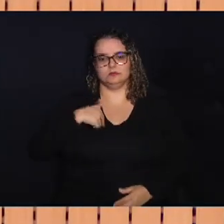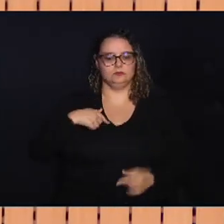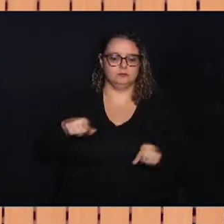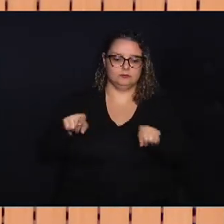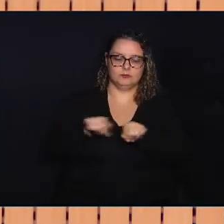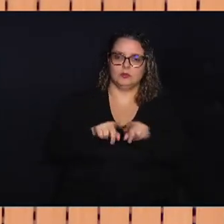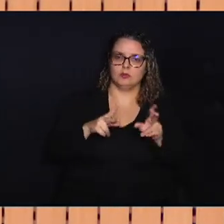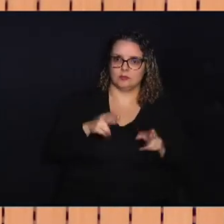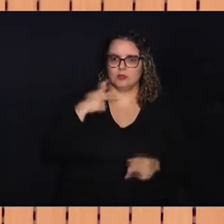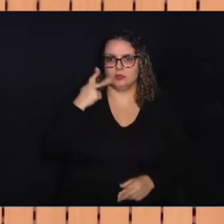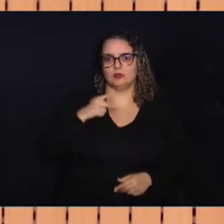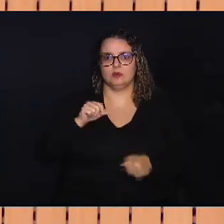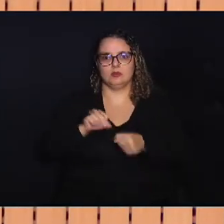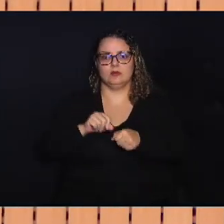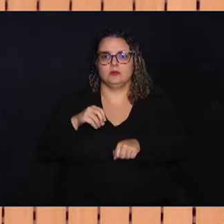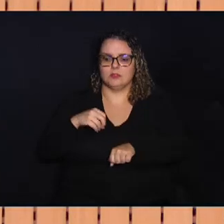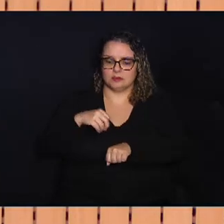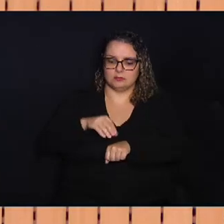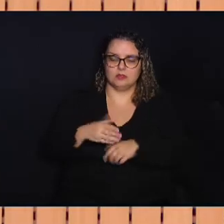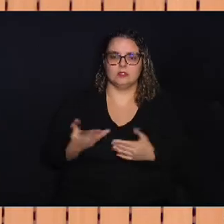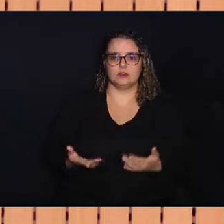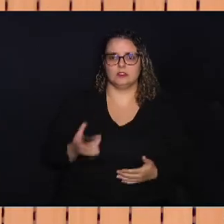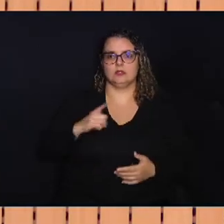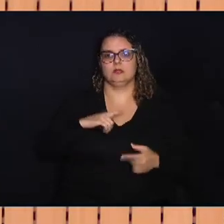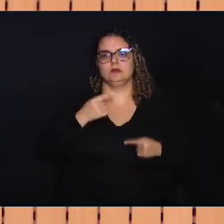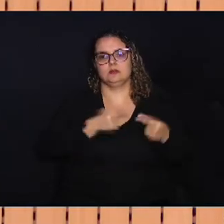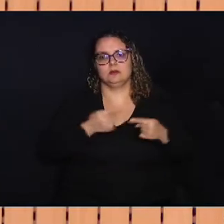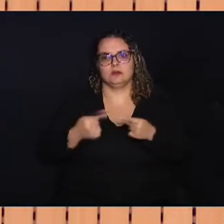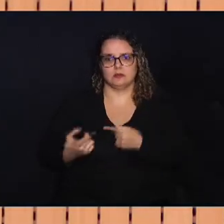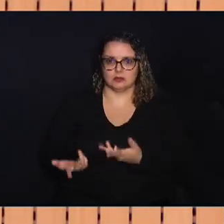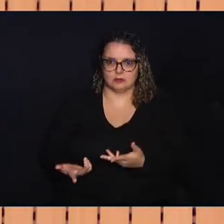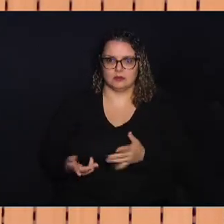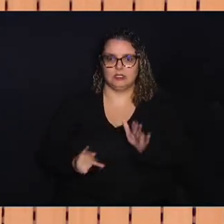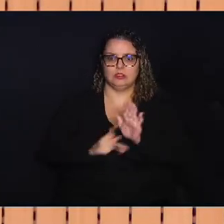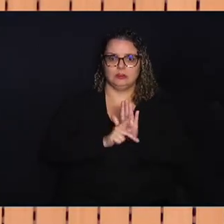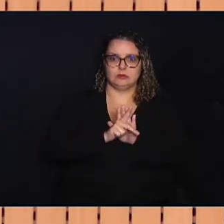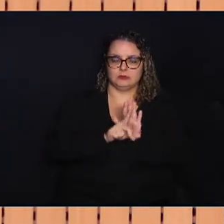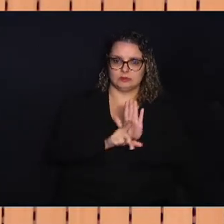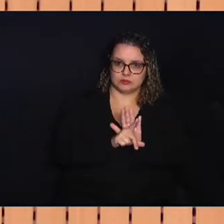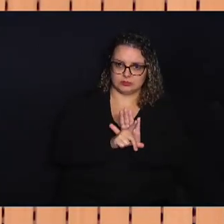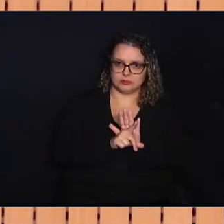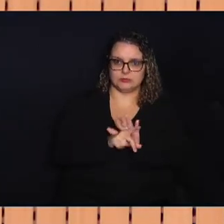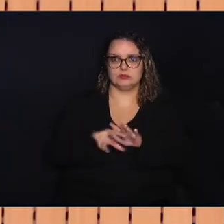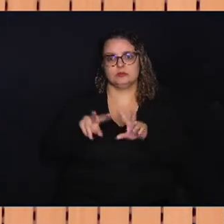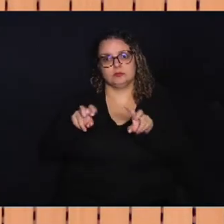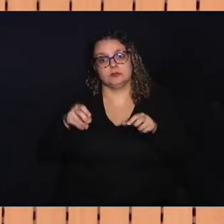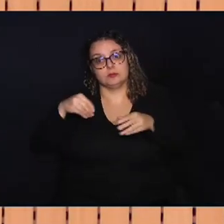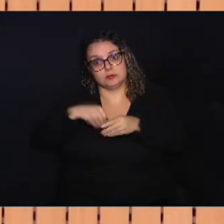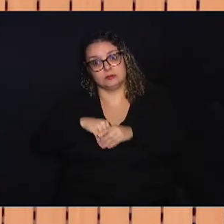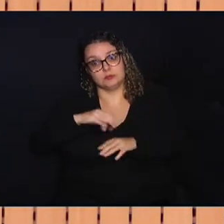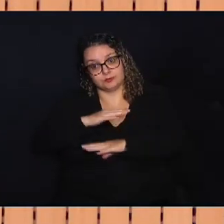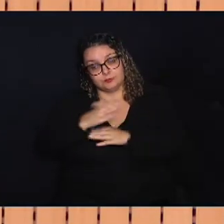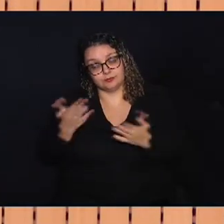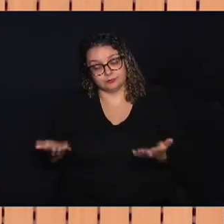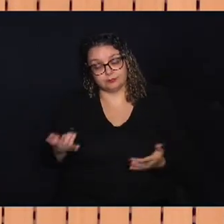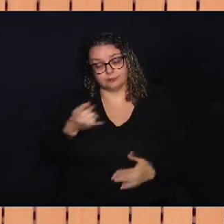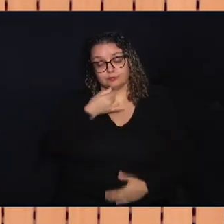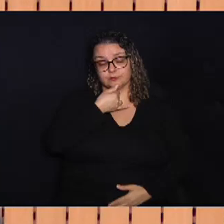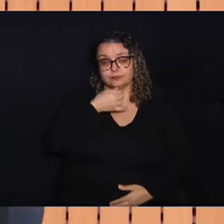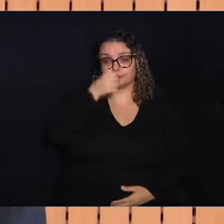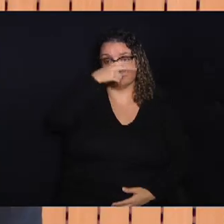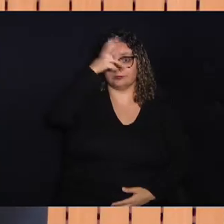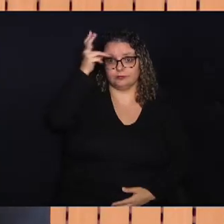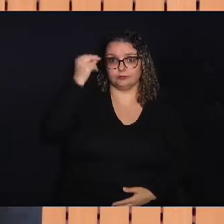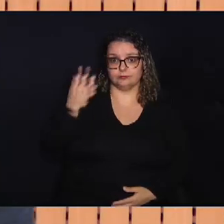como vereador, fizemos indicações, teve discussão sobre um projeto de lei também sobre o tema na casa, e, infelizmente, o prefeito